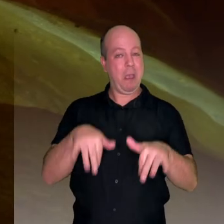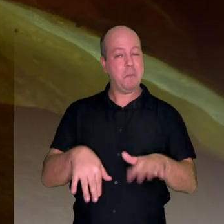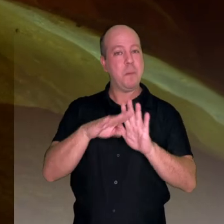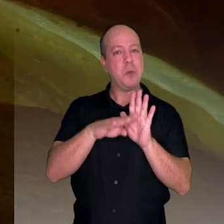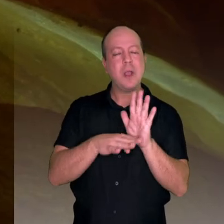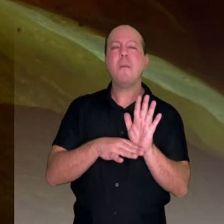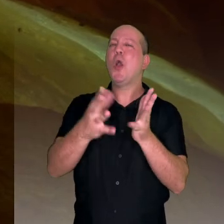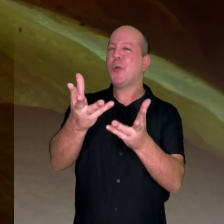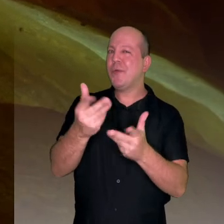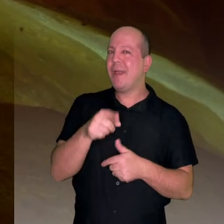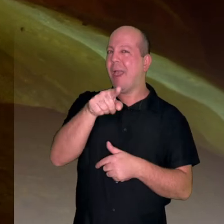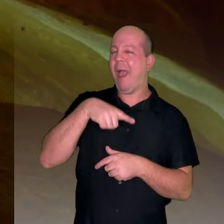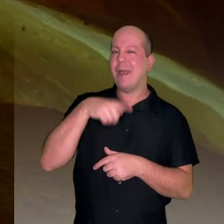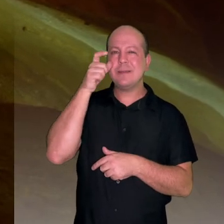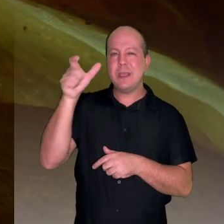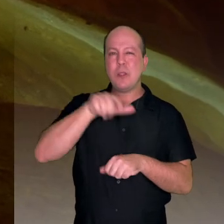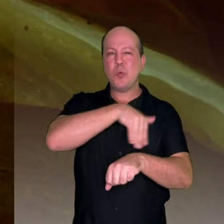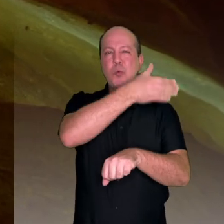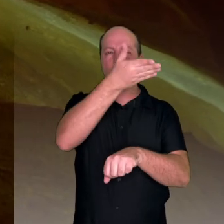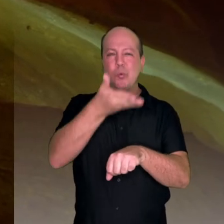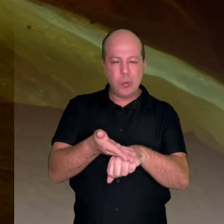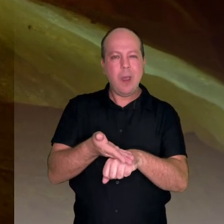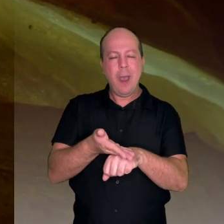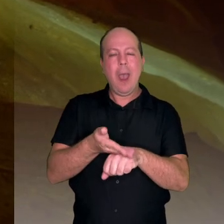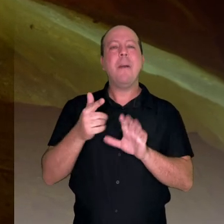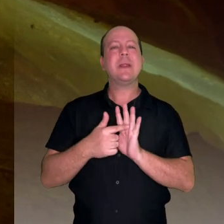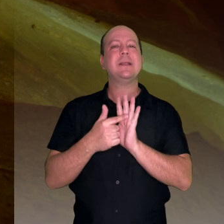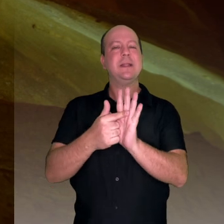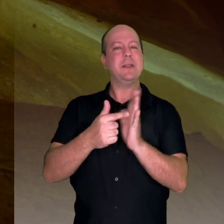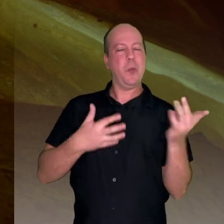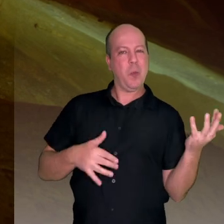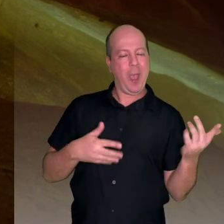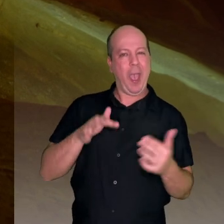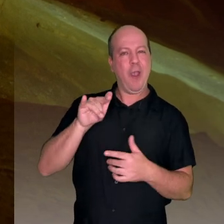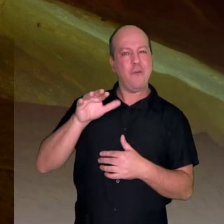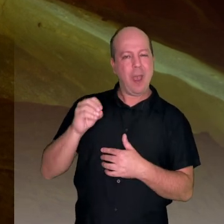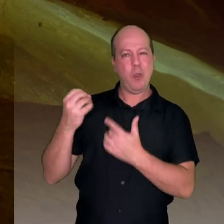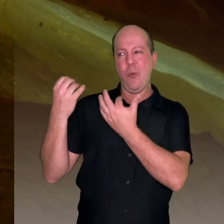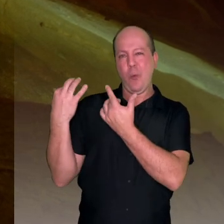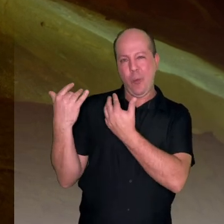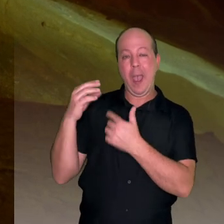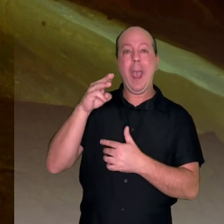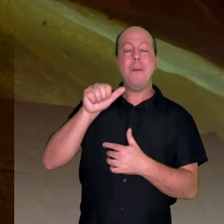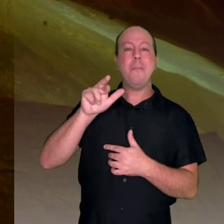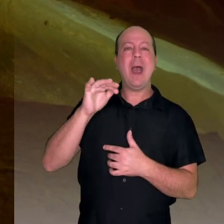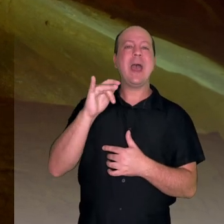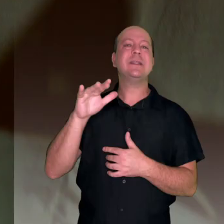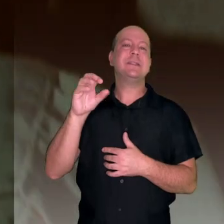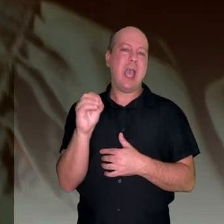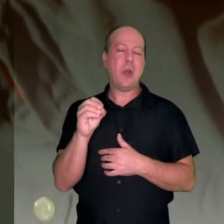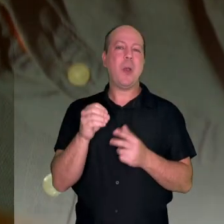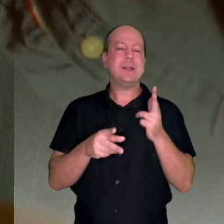Encerramos esse programa com um convite para que vocês assistam na íntegra a apresentação do violonista Fábio Zanon e do flautista